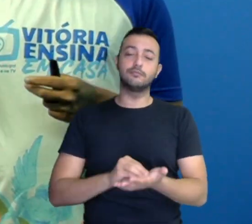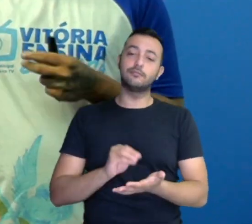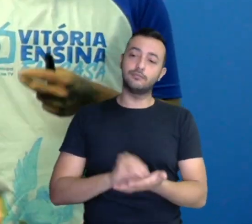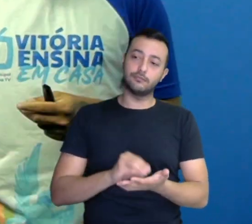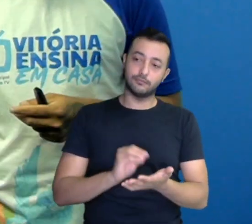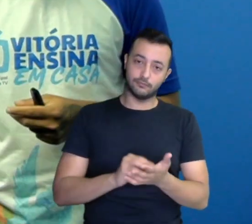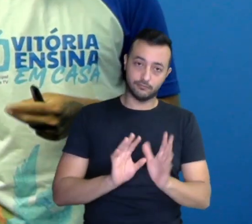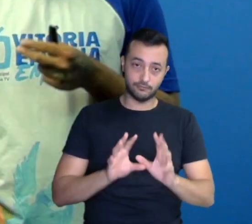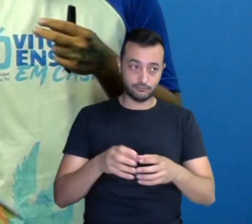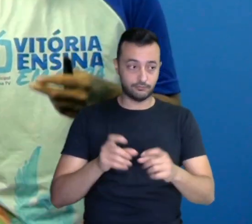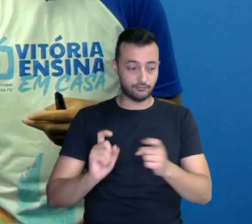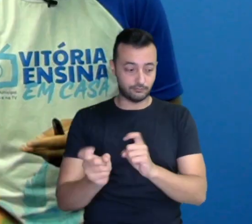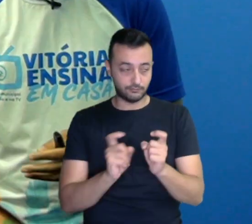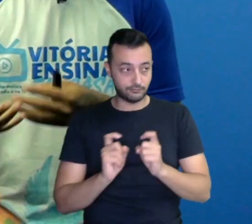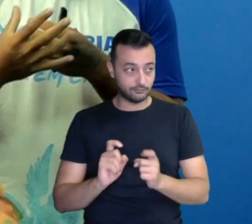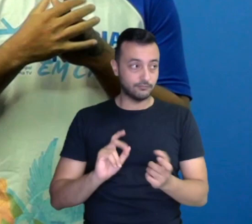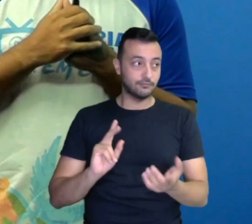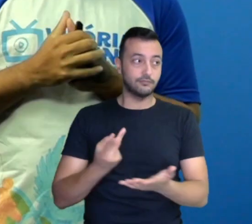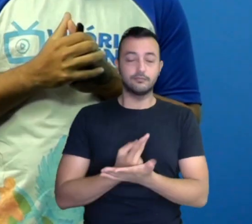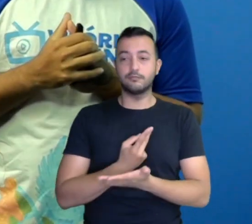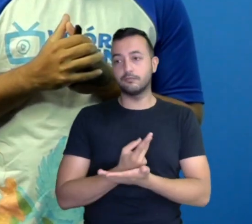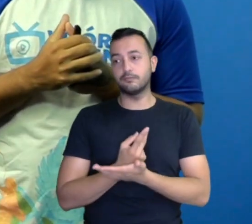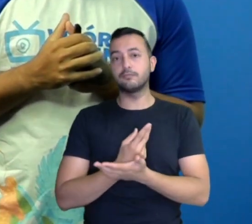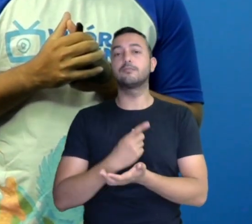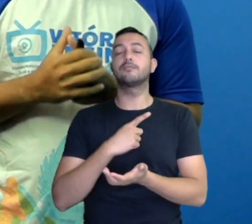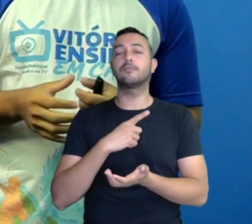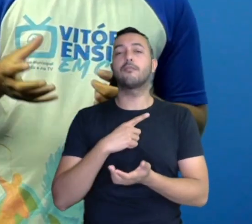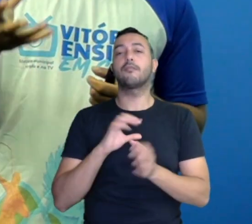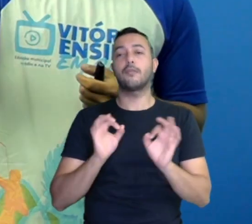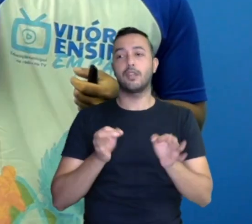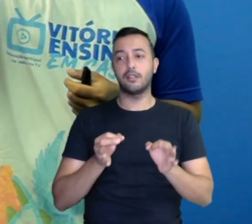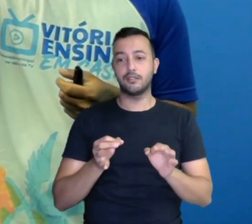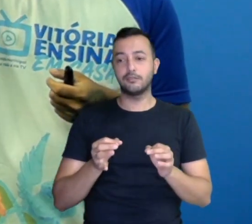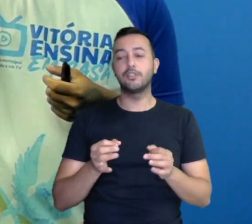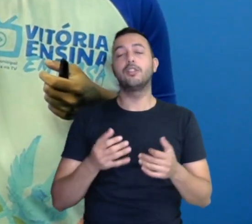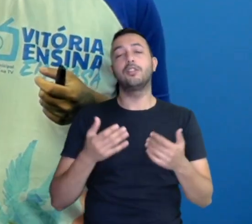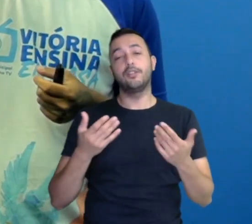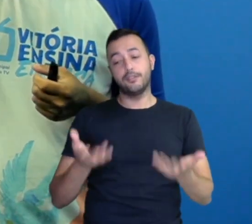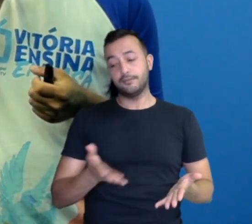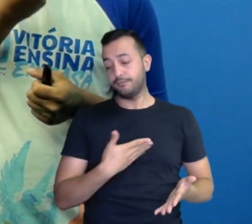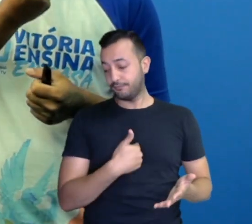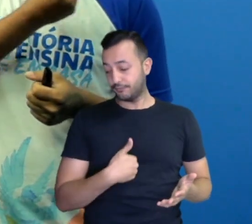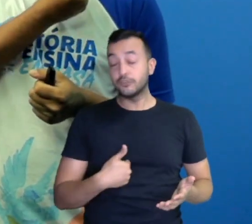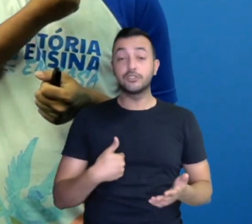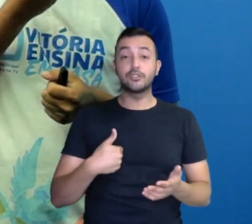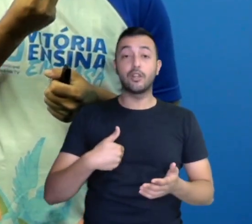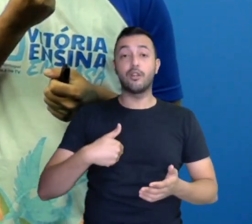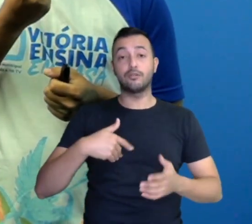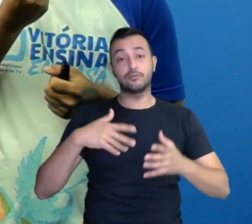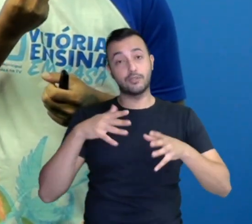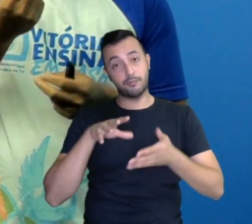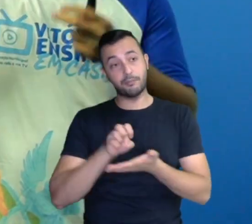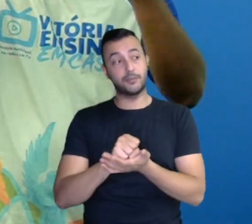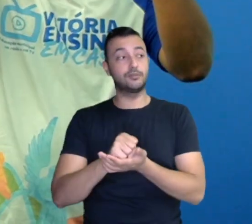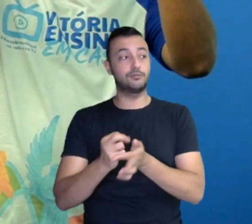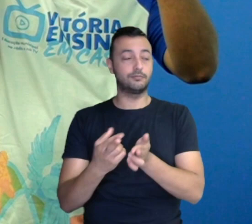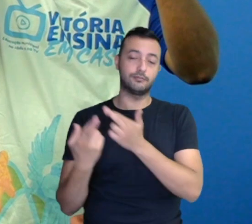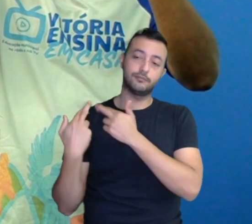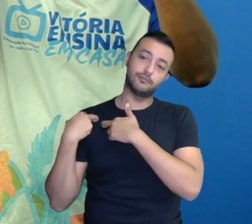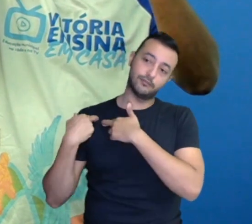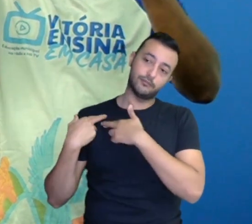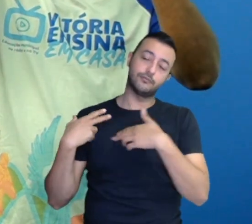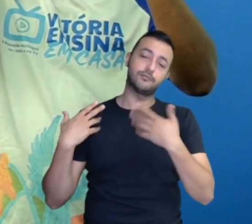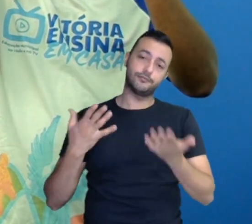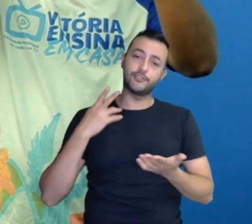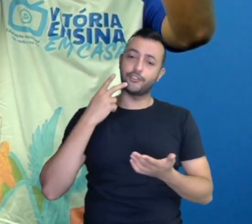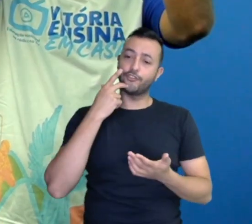tomadas de forma coletiva, como acontecia nos aldeamentos, certo? O Estado, ele começa a assumir essa função, né? Quando a